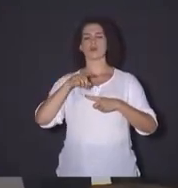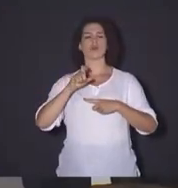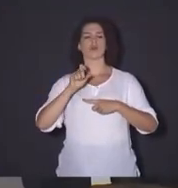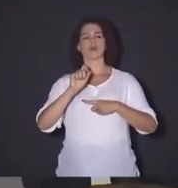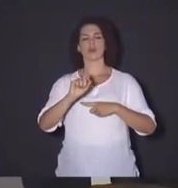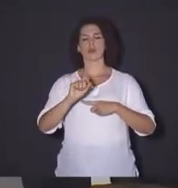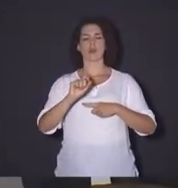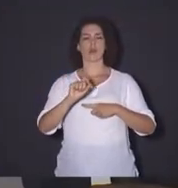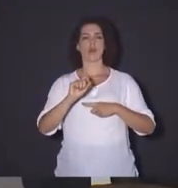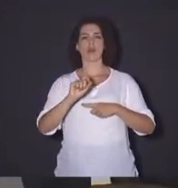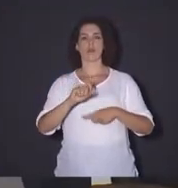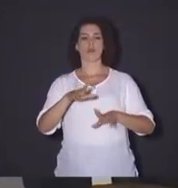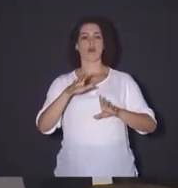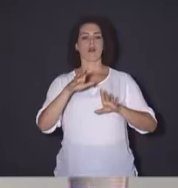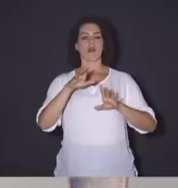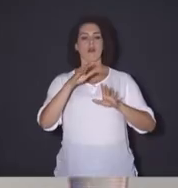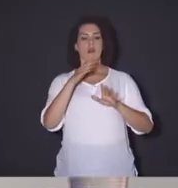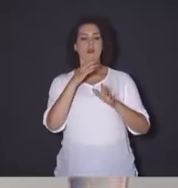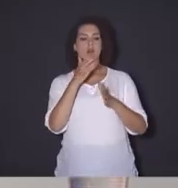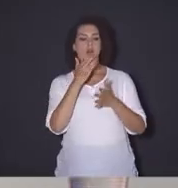trabalhadores da educação